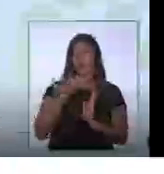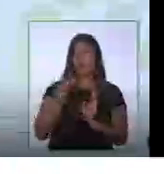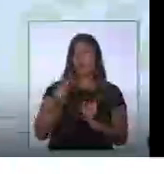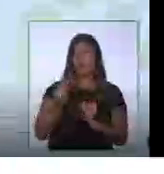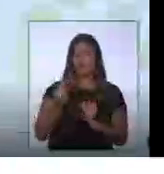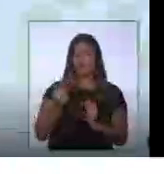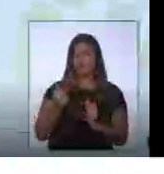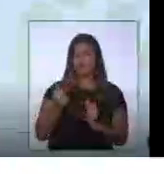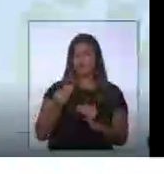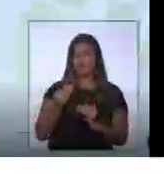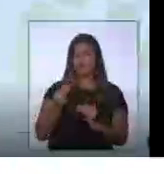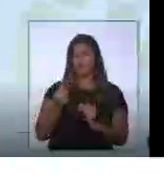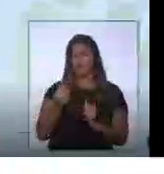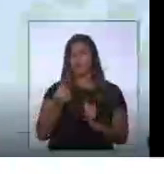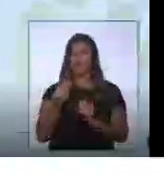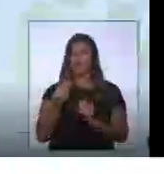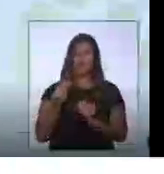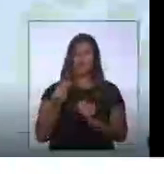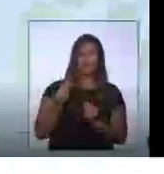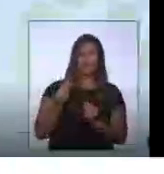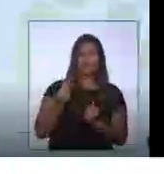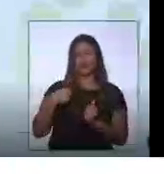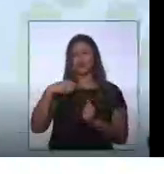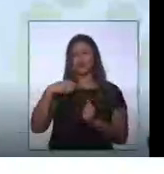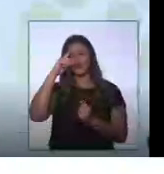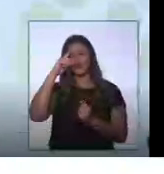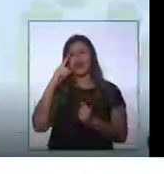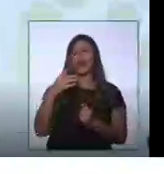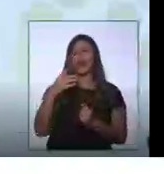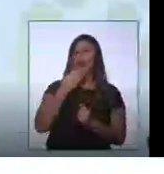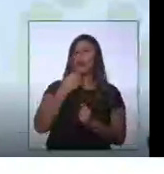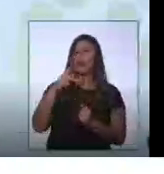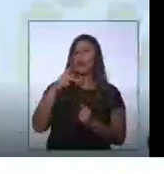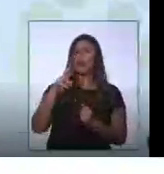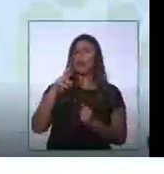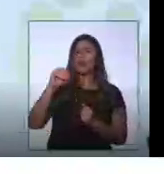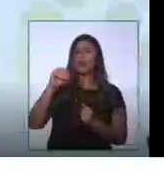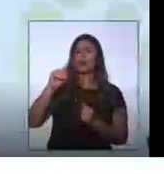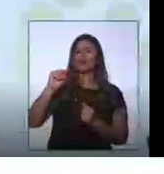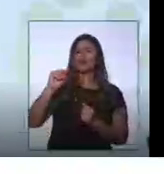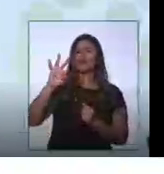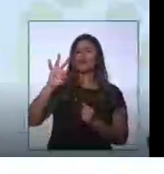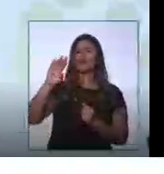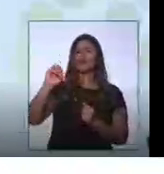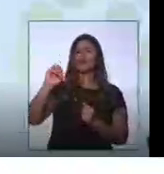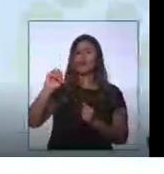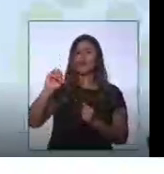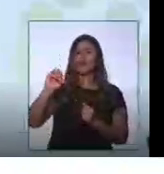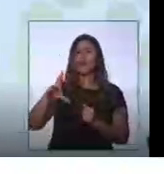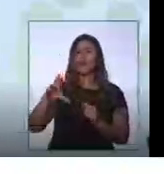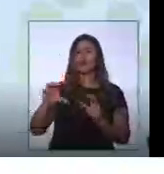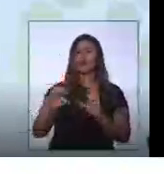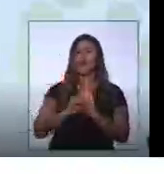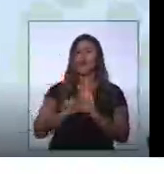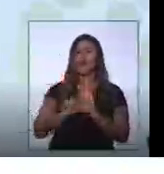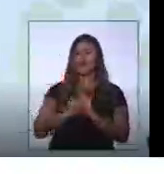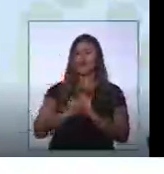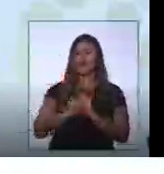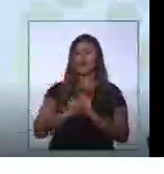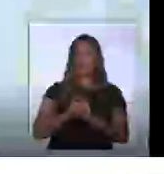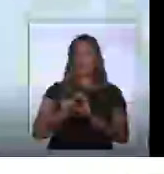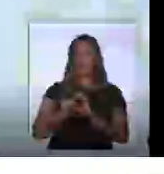Rede Globo, mas eu não sei se ainda está à venda, está fora de catálogo, mas assim,